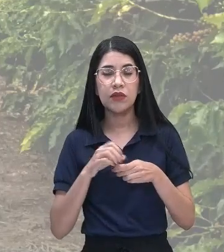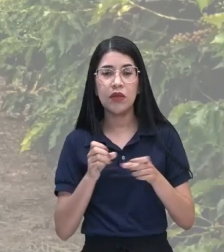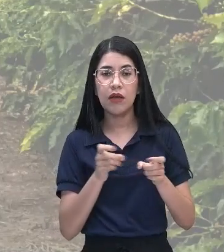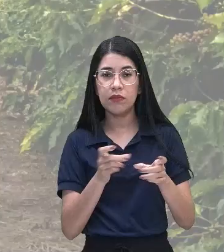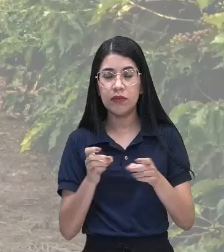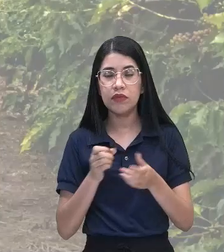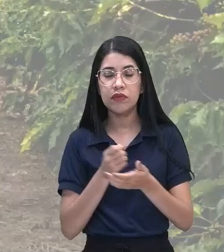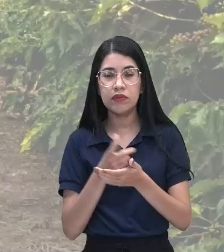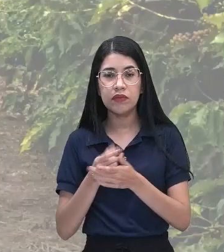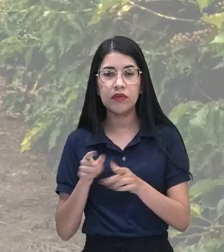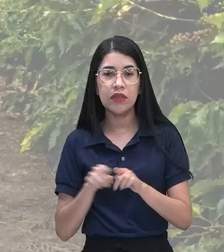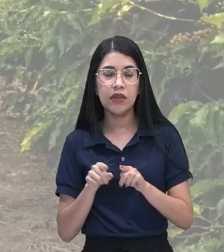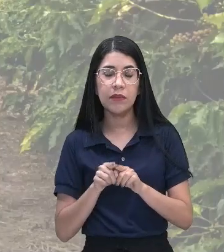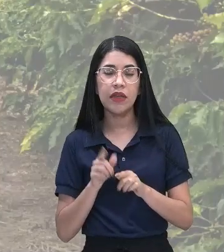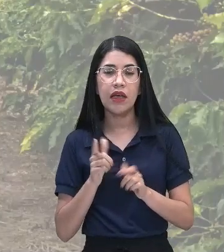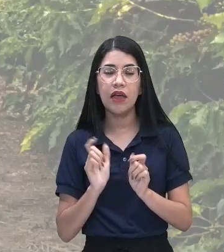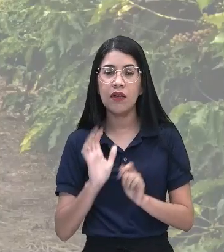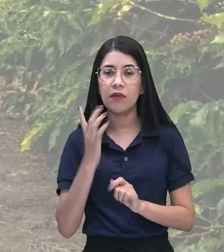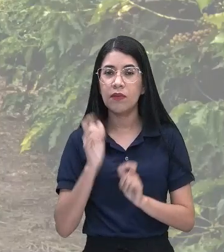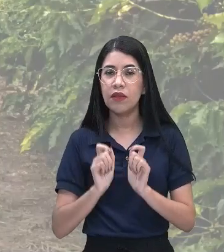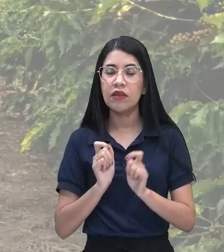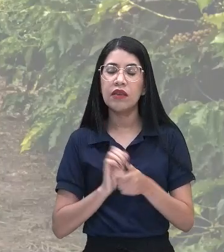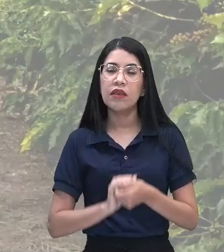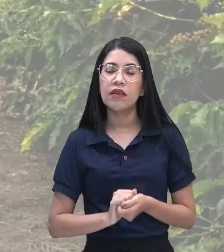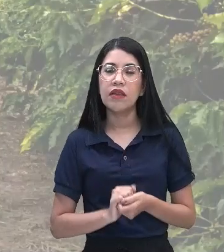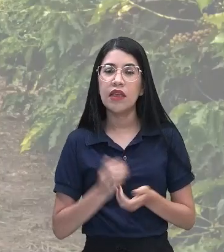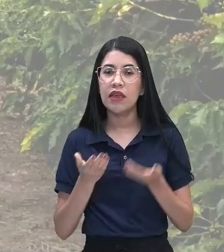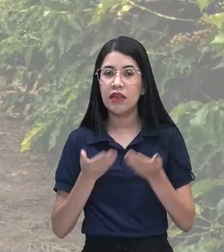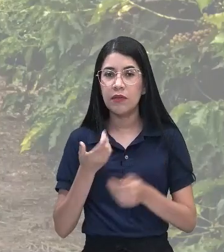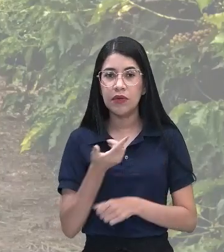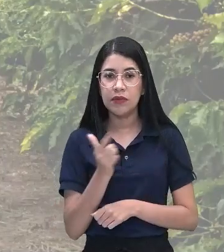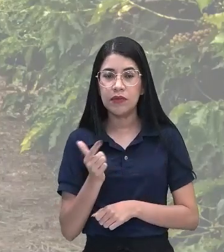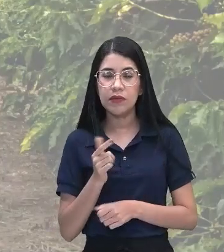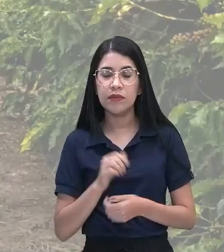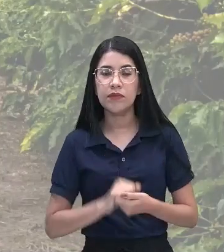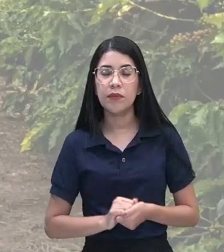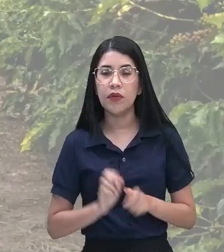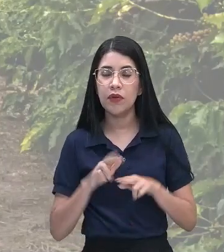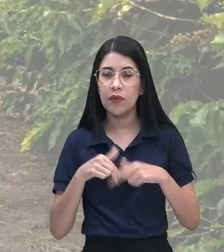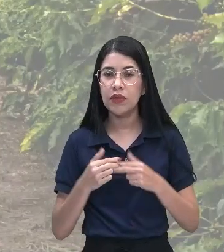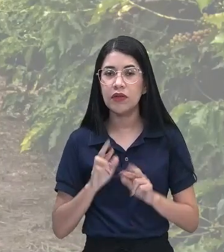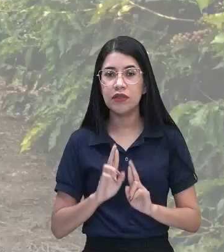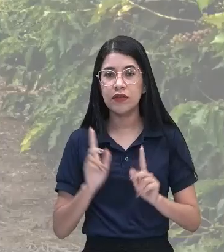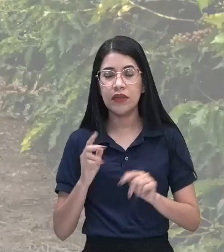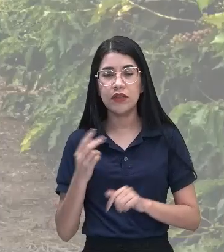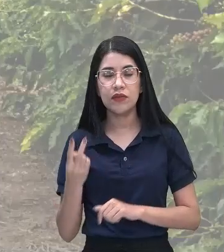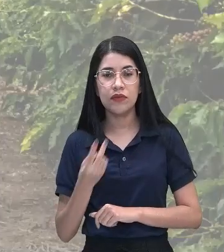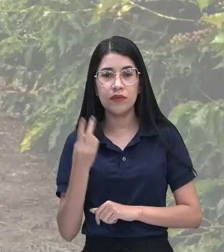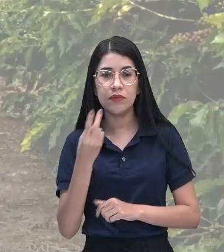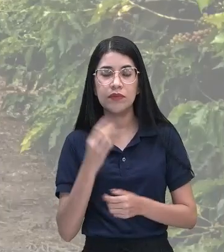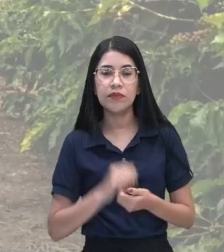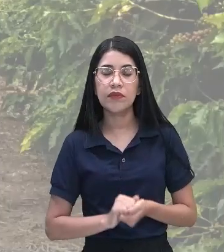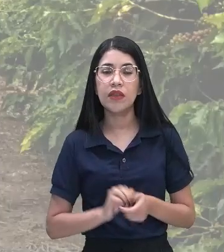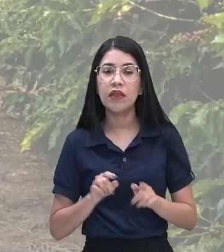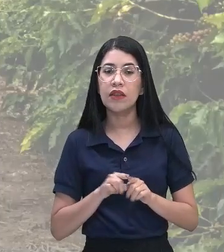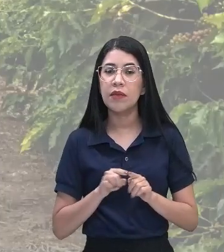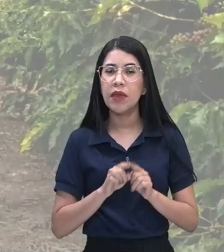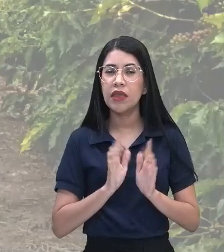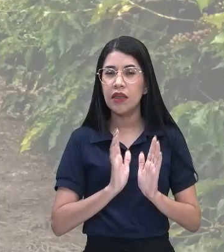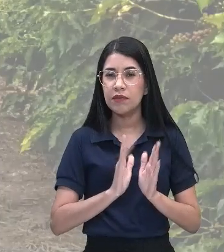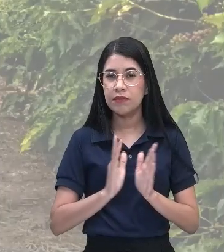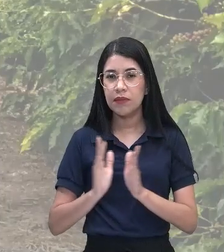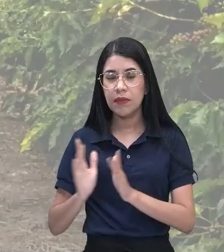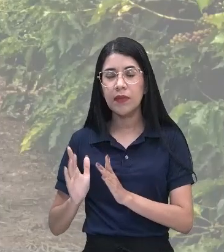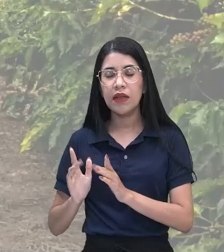estabilidade econômica, gerando uma diferença nesse preço. Um outro problema é a cadeia de suprimento. O custo